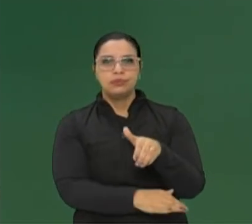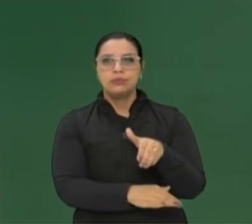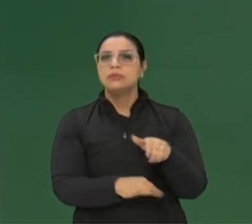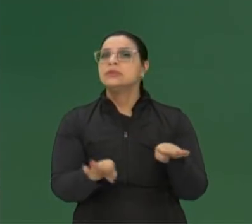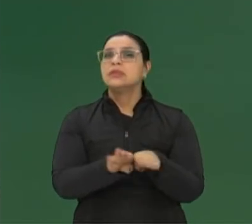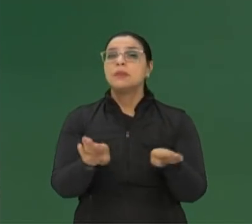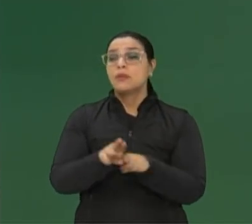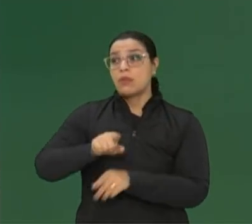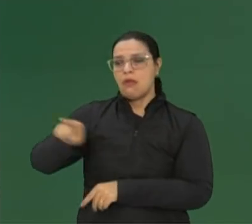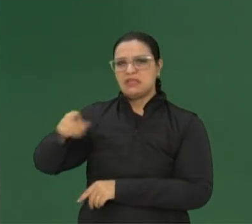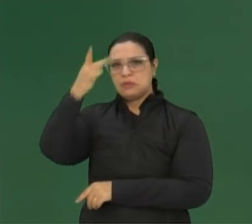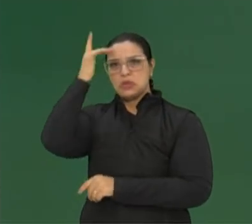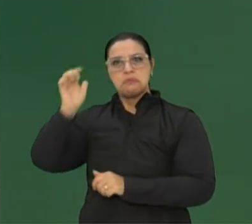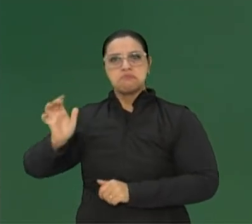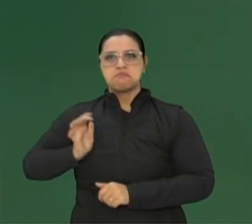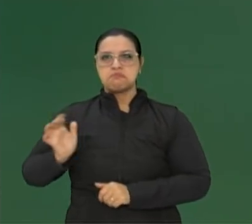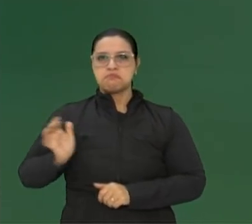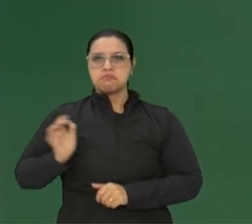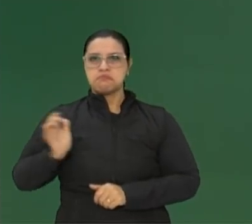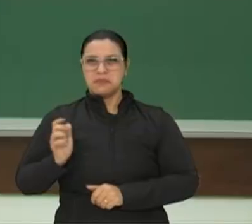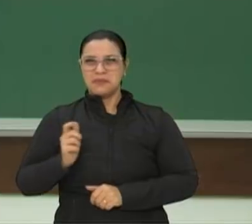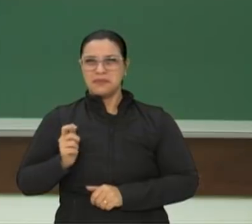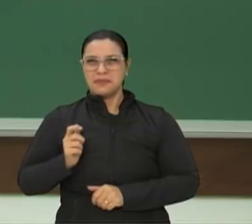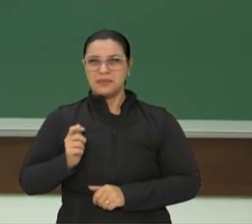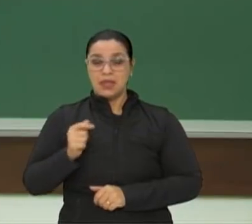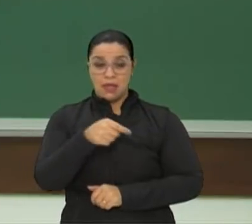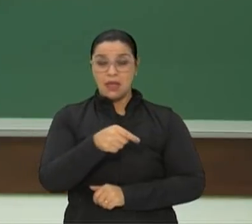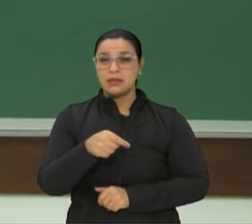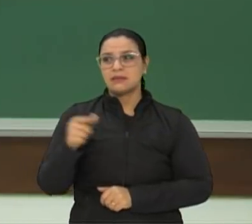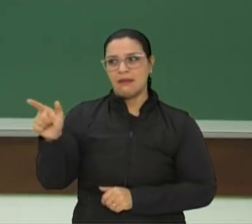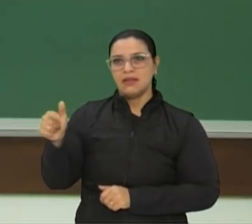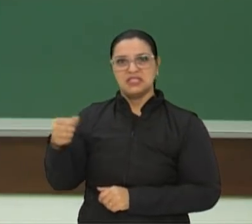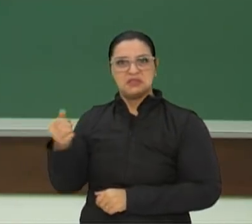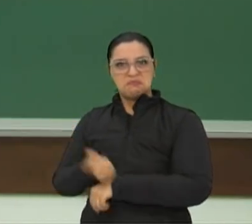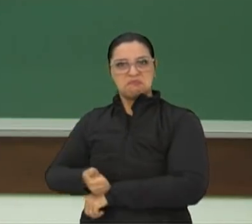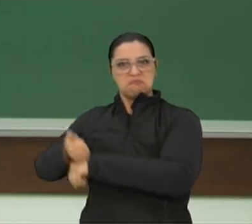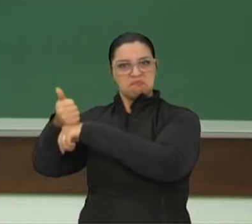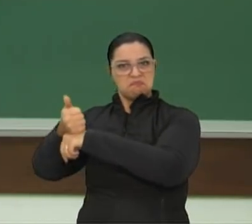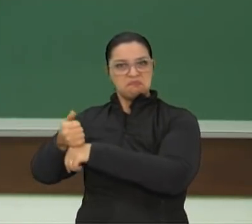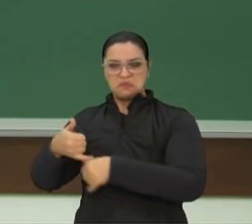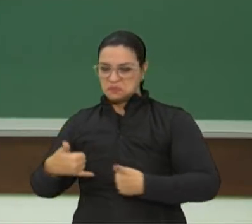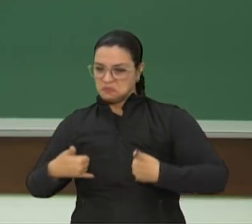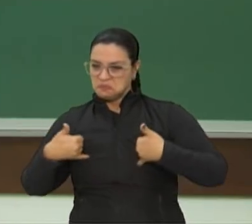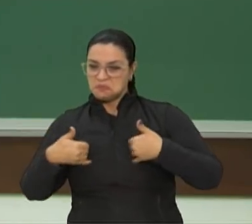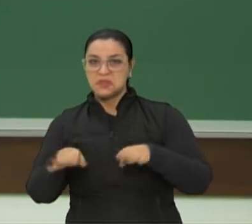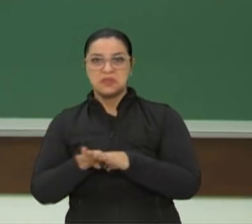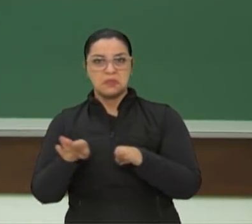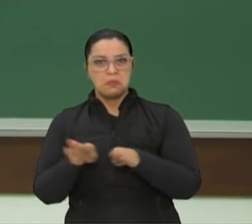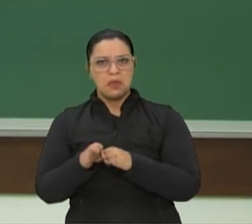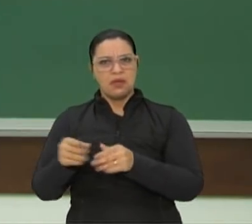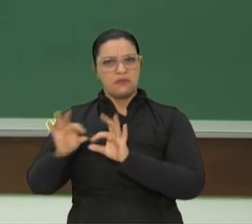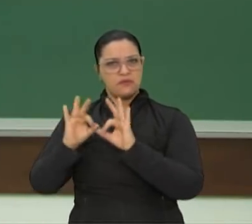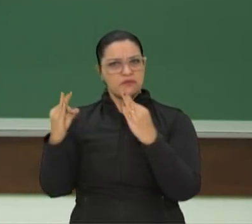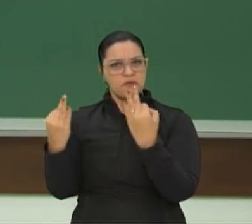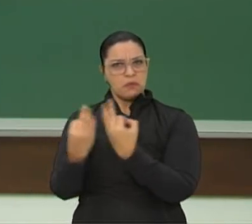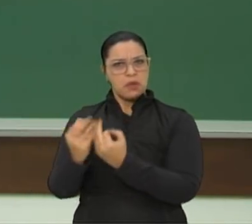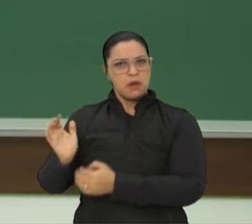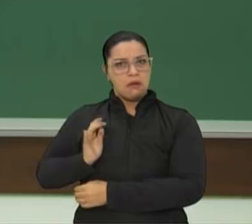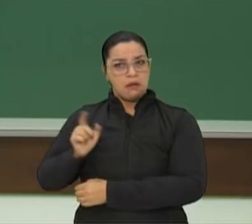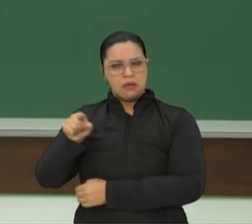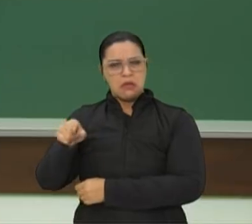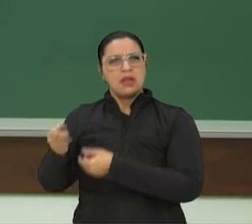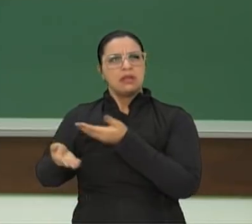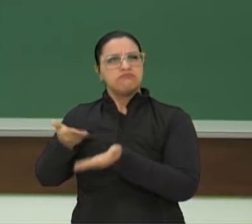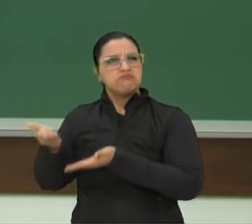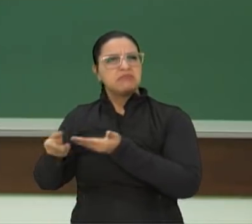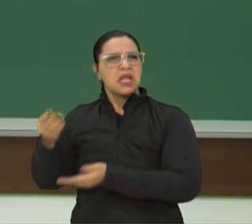aqueles que não precisavam trabalhar para sobreviver, do que os nobres, né, os bem-nascidos, né, aqueles então que poderiam se dedicar a uma